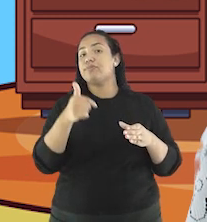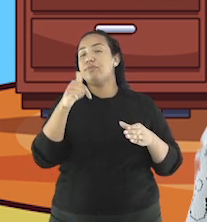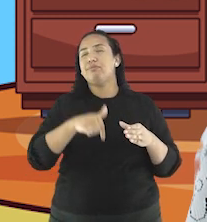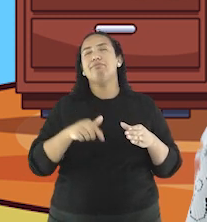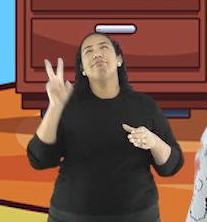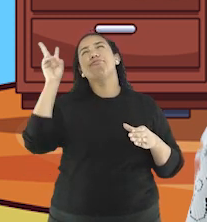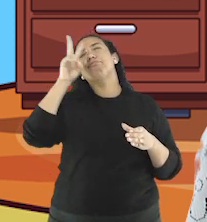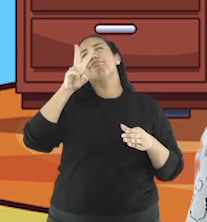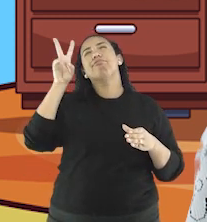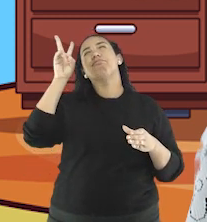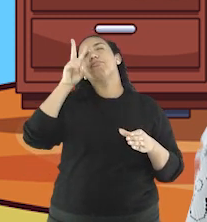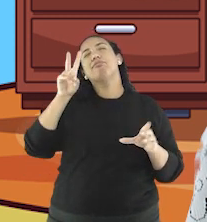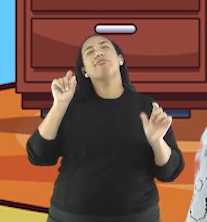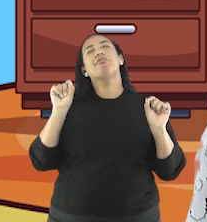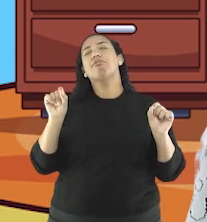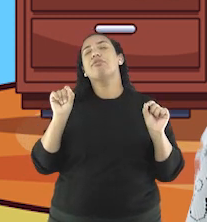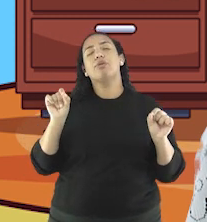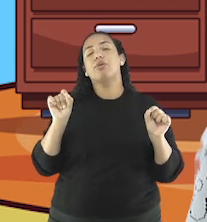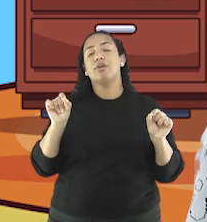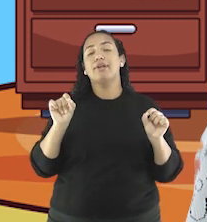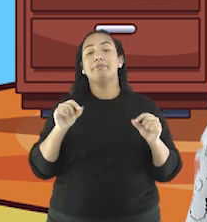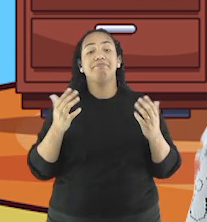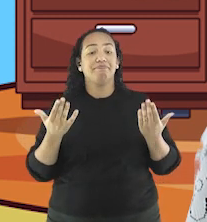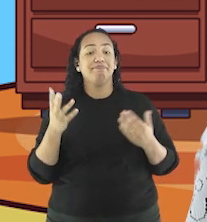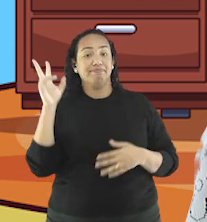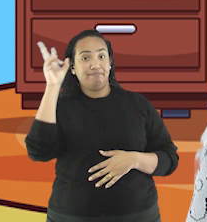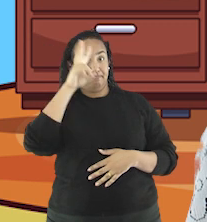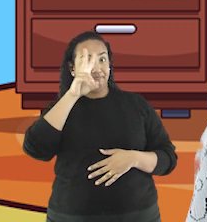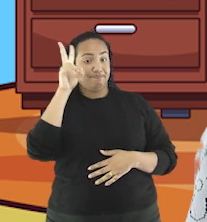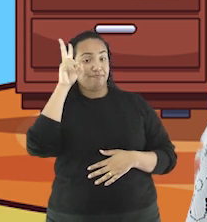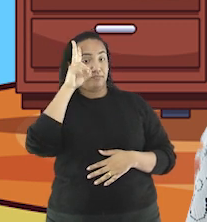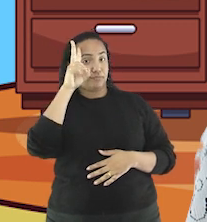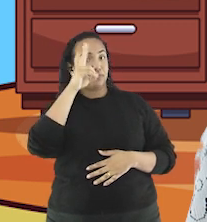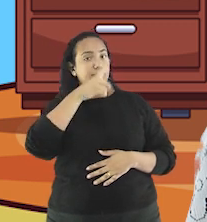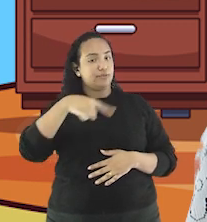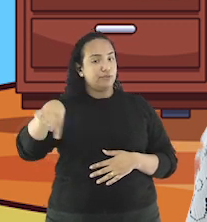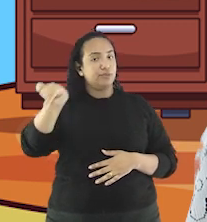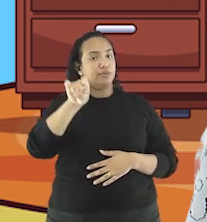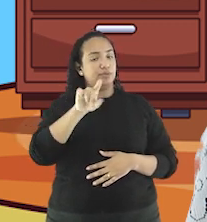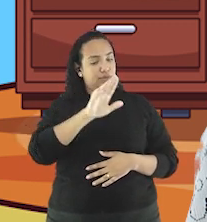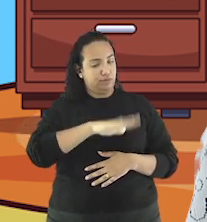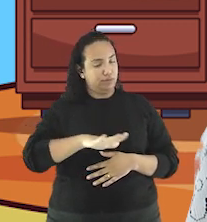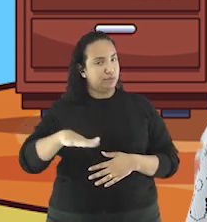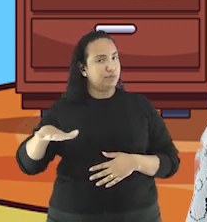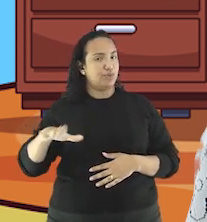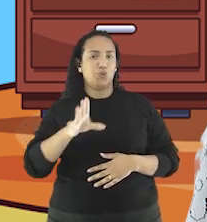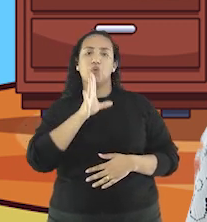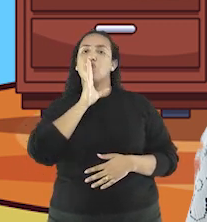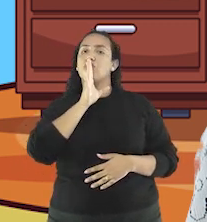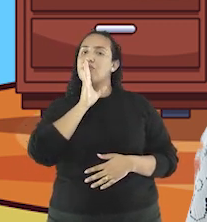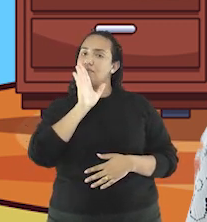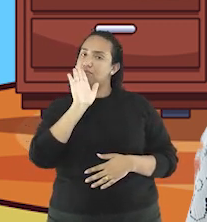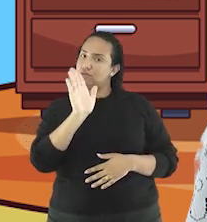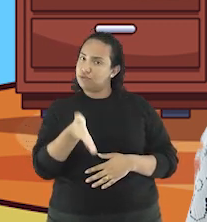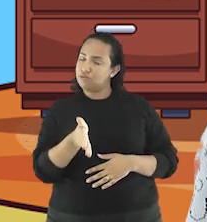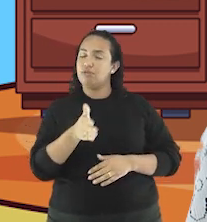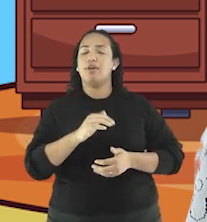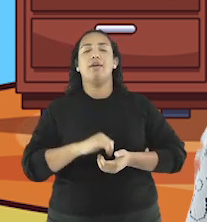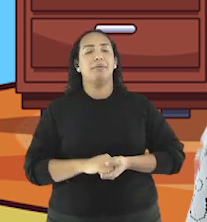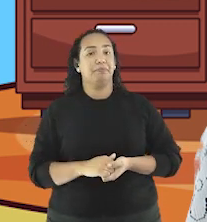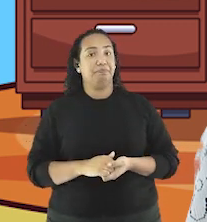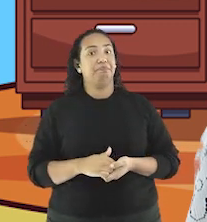de laranja me faz lembrar é a história que a maioria das crianças já